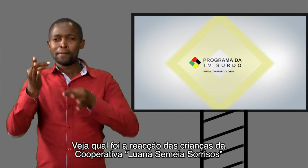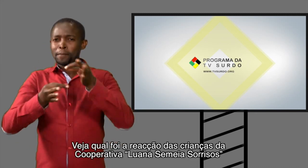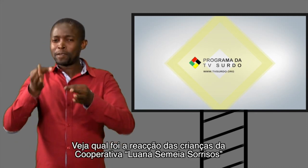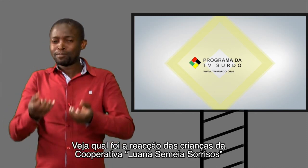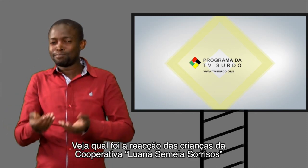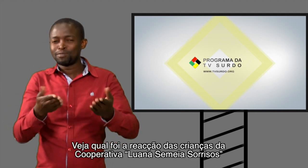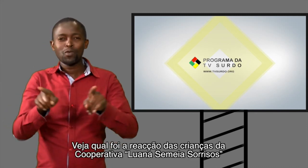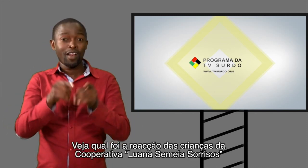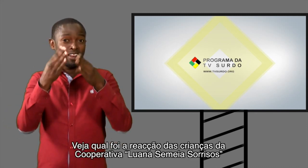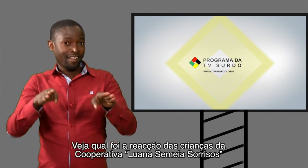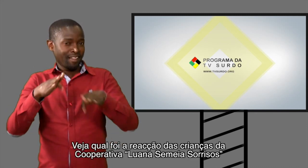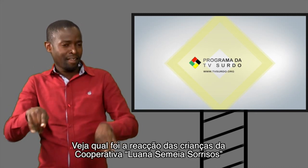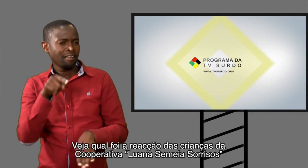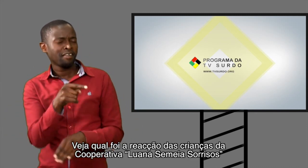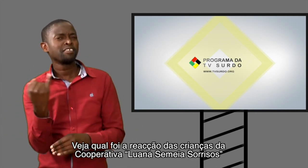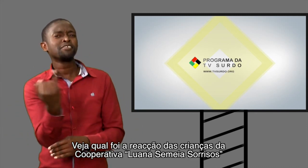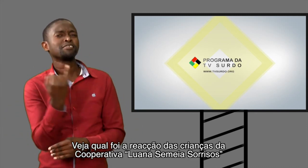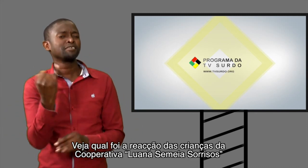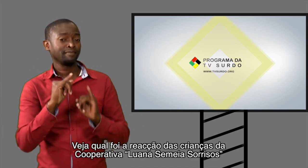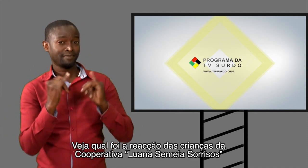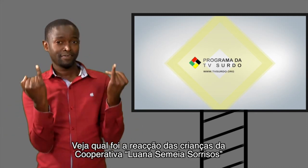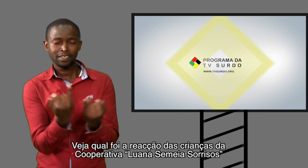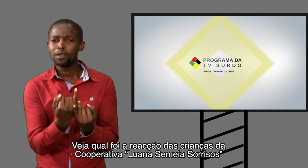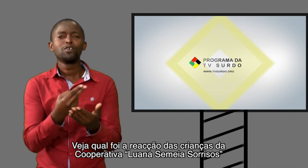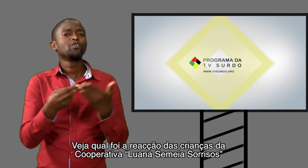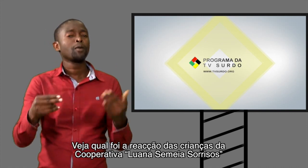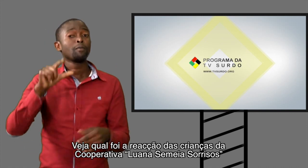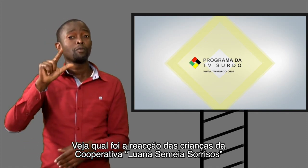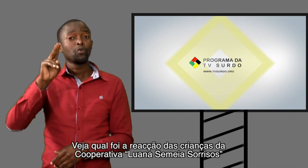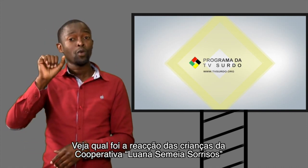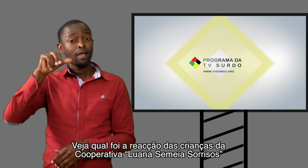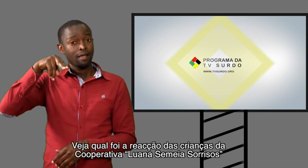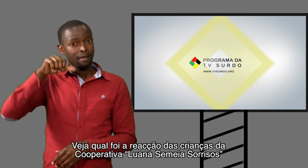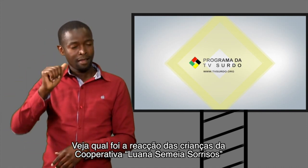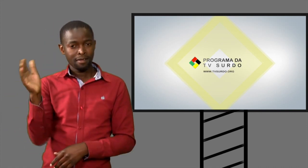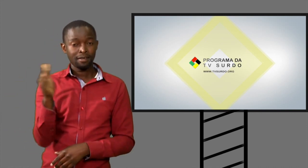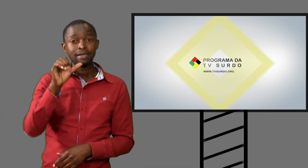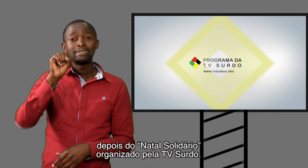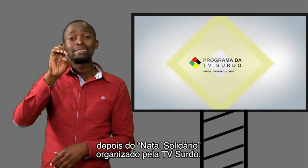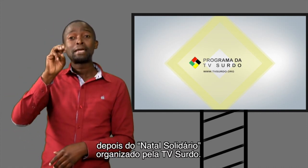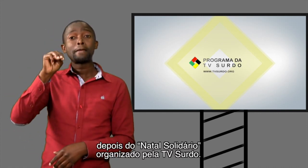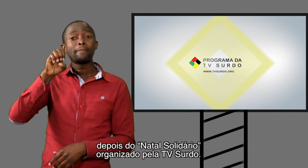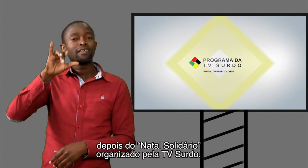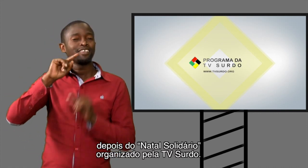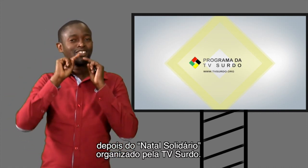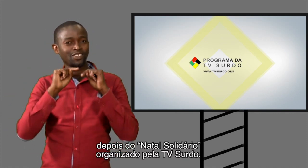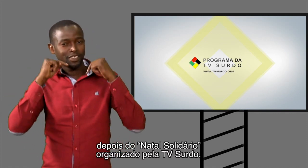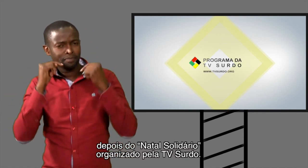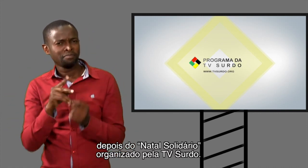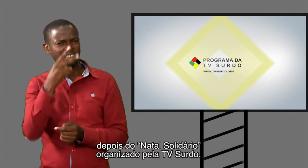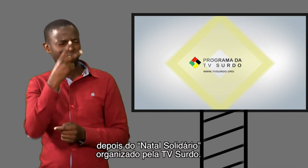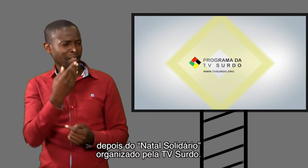Veja qual foi a reação das crianças da cooperativa Luana Semeia Sorrisos, depois do Natal